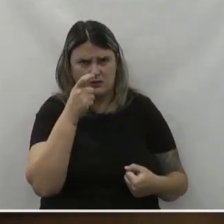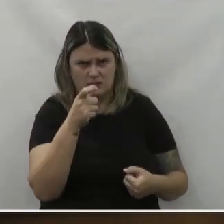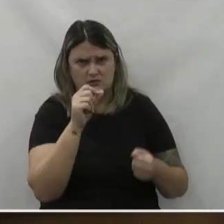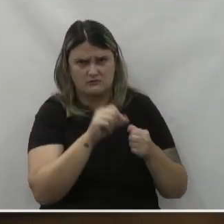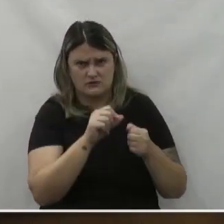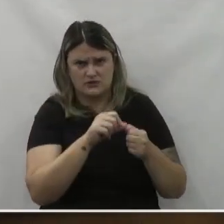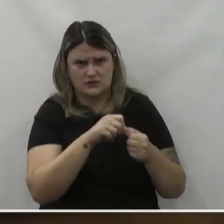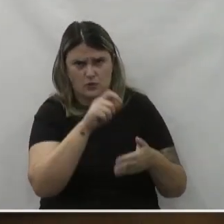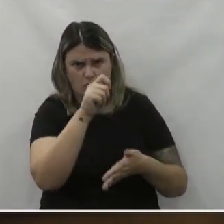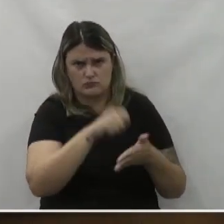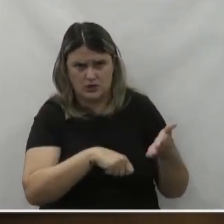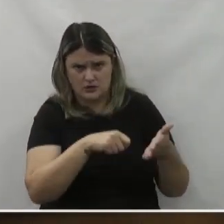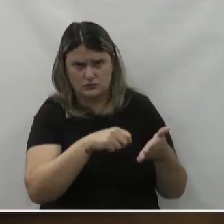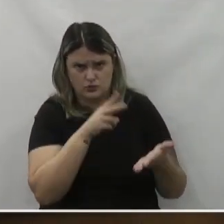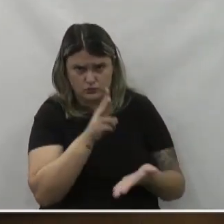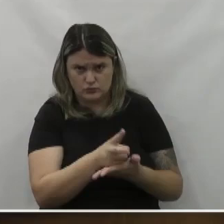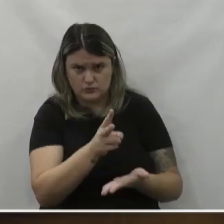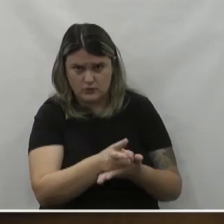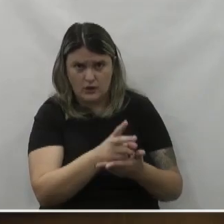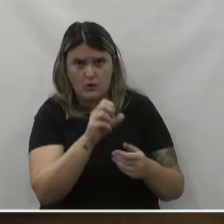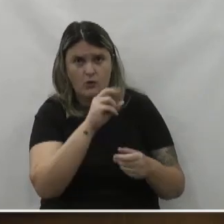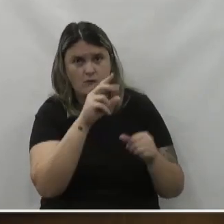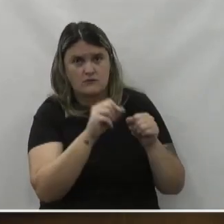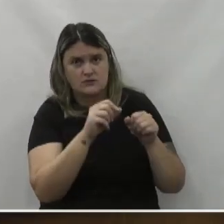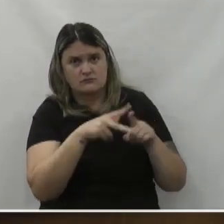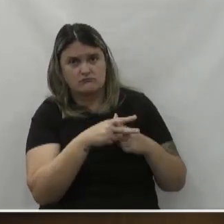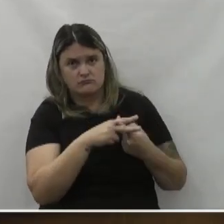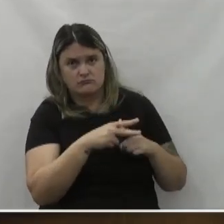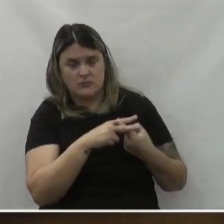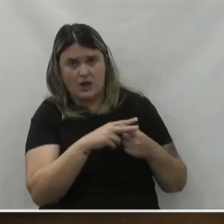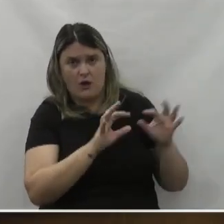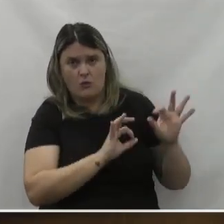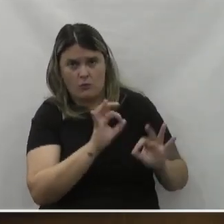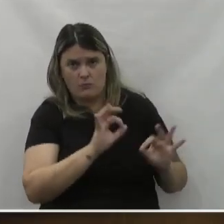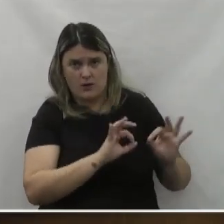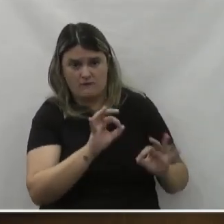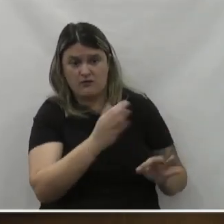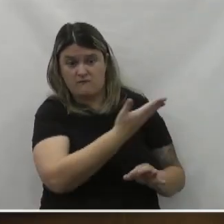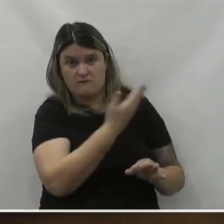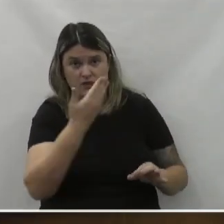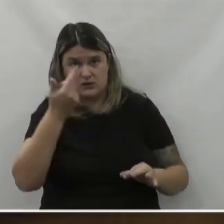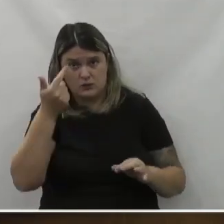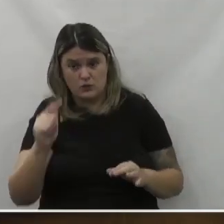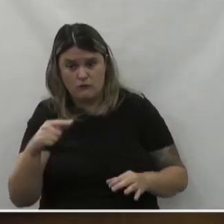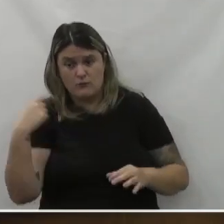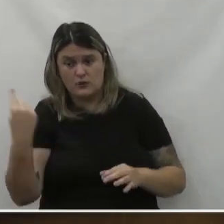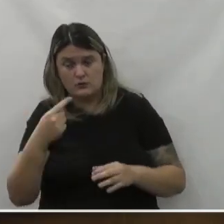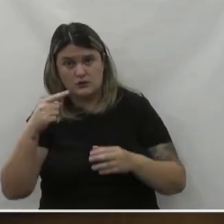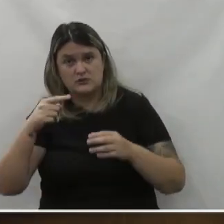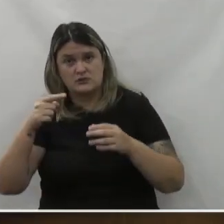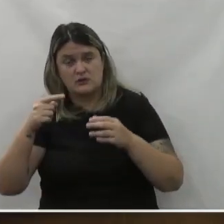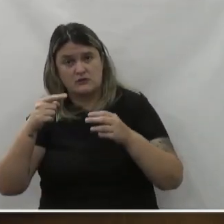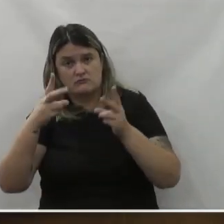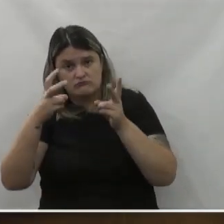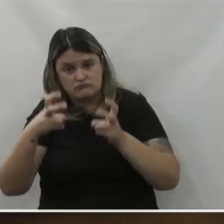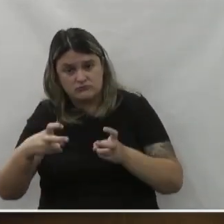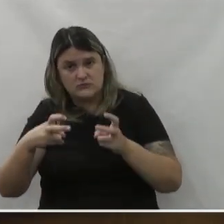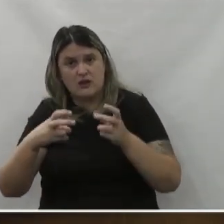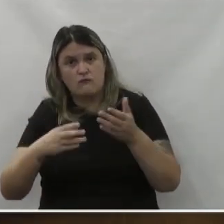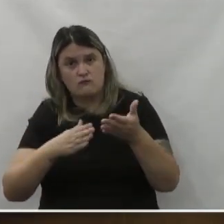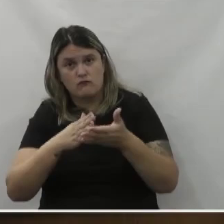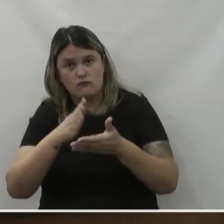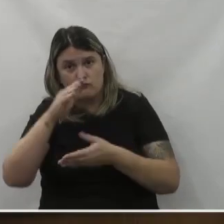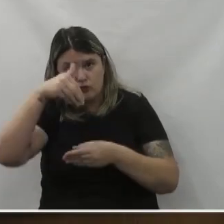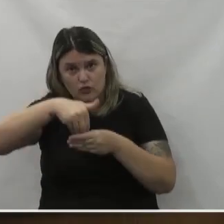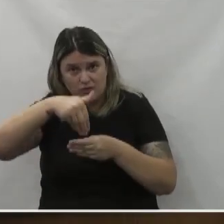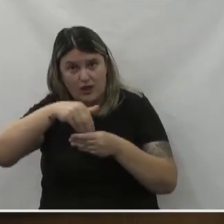um ajuste desse contrato com a empresa, trazer para a Câmara de Vereadores para analisar, votar e aprovar,